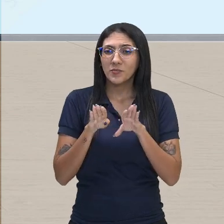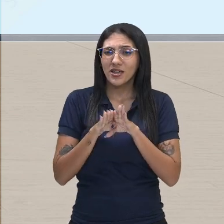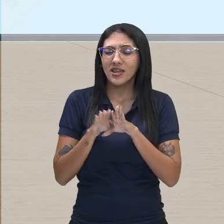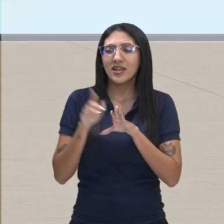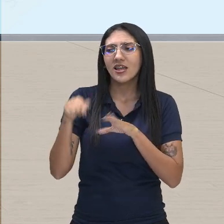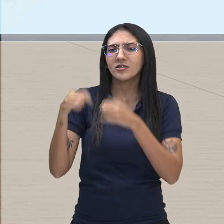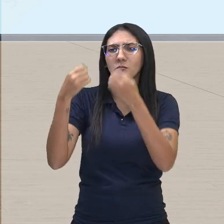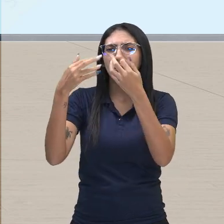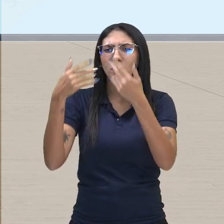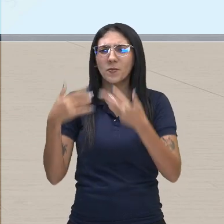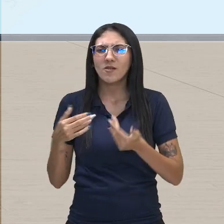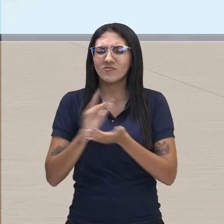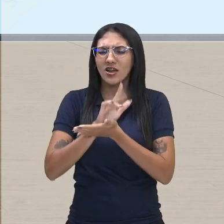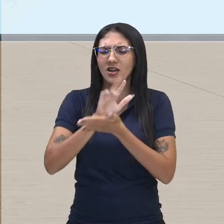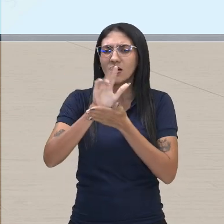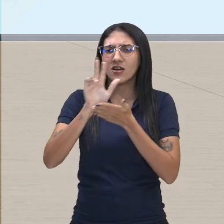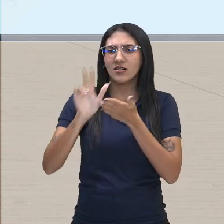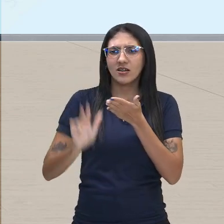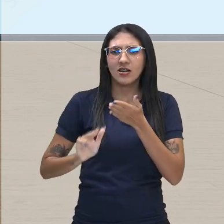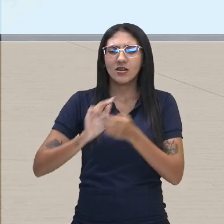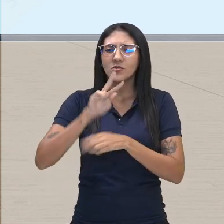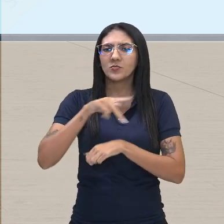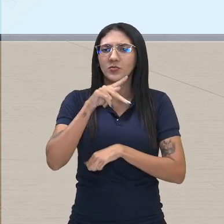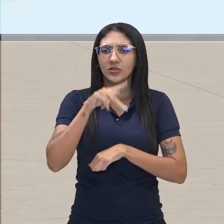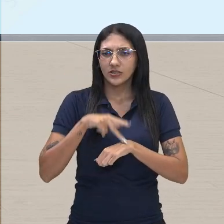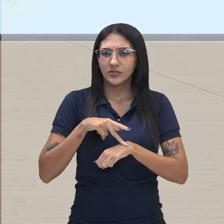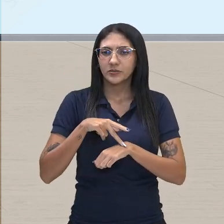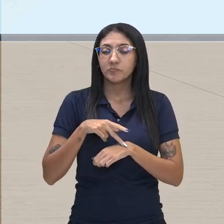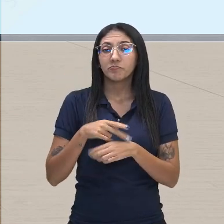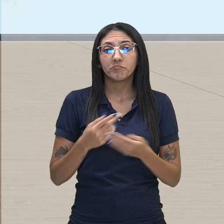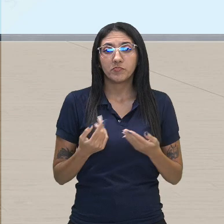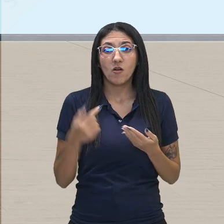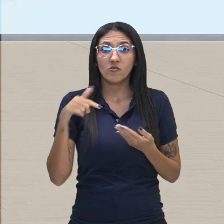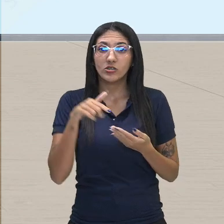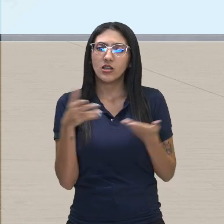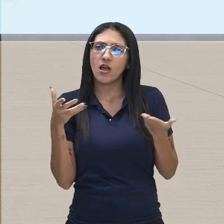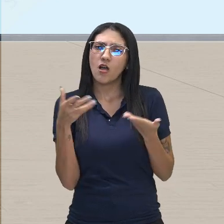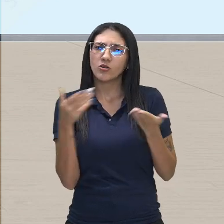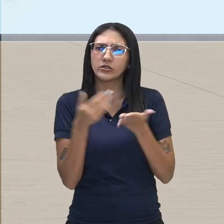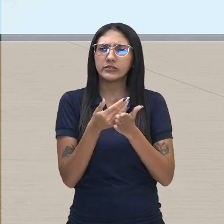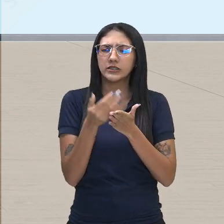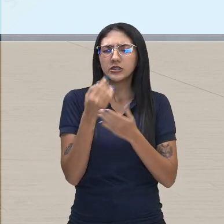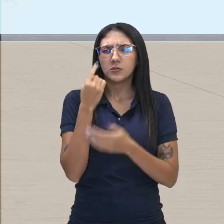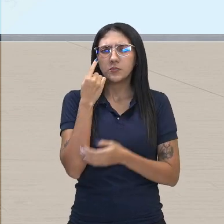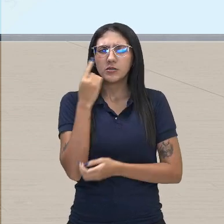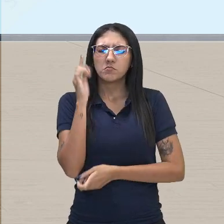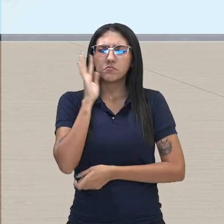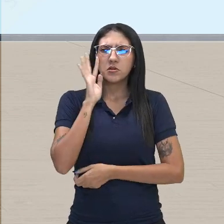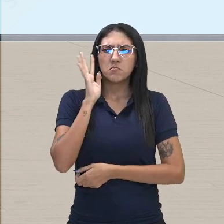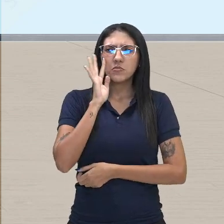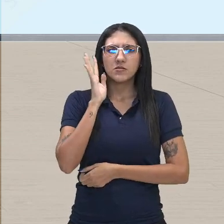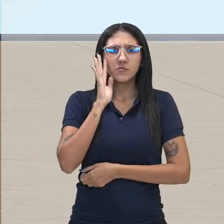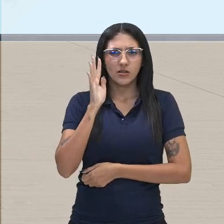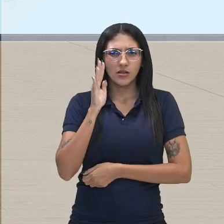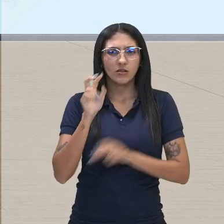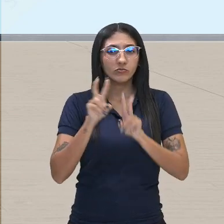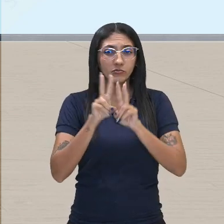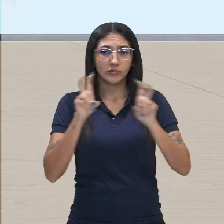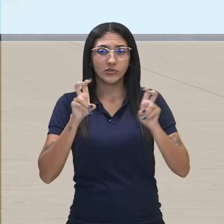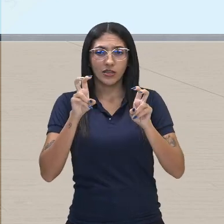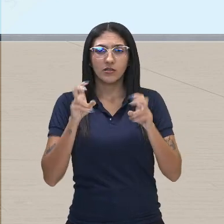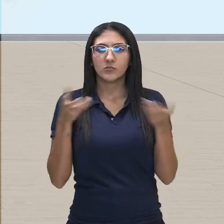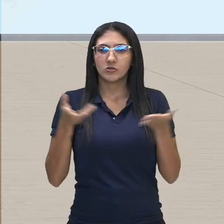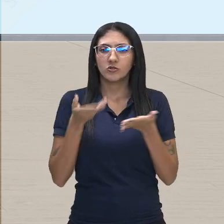tem tantos países assim? Para você começar a pensar justamente na temática da nossa aula, onde nós